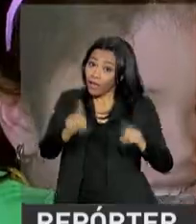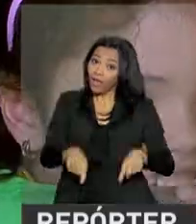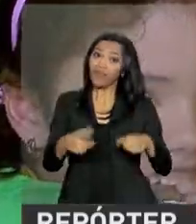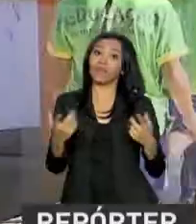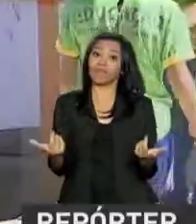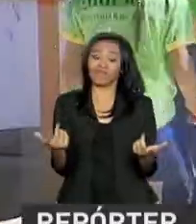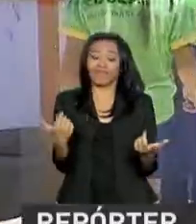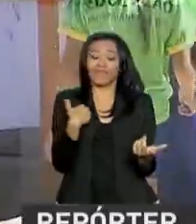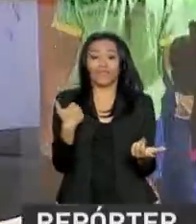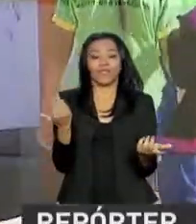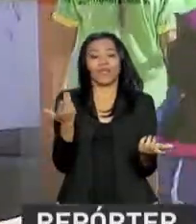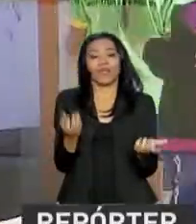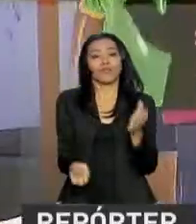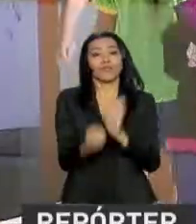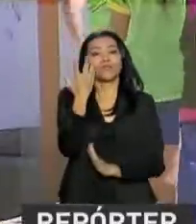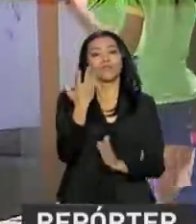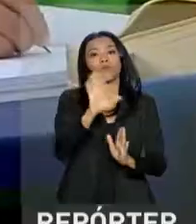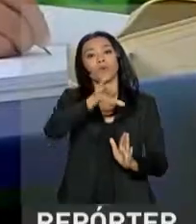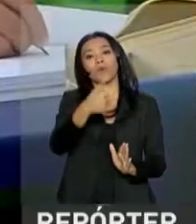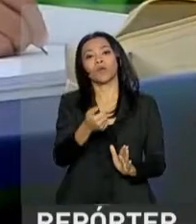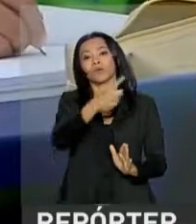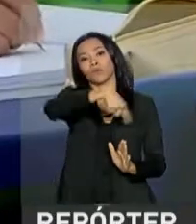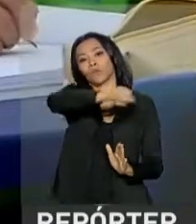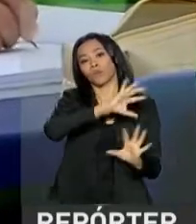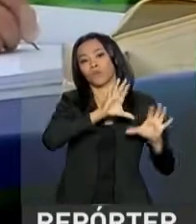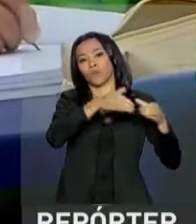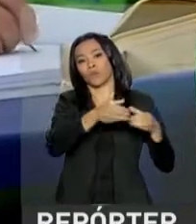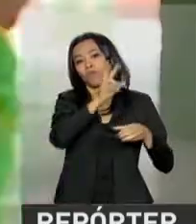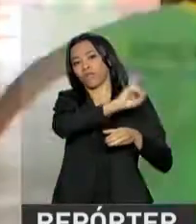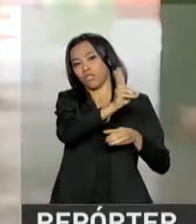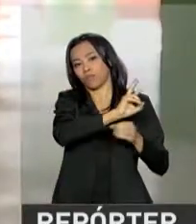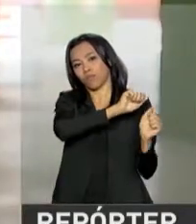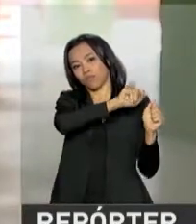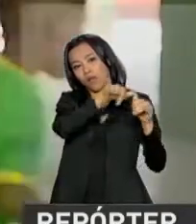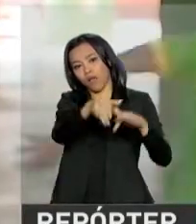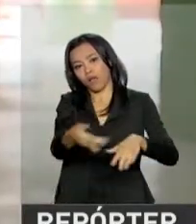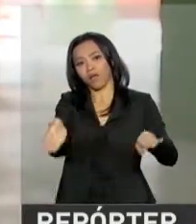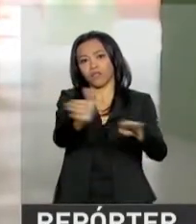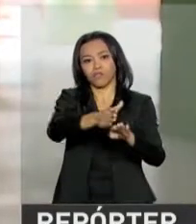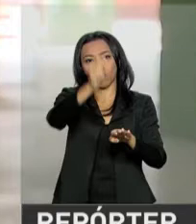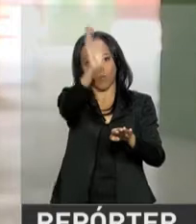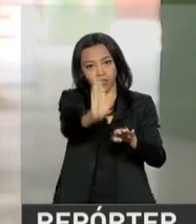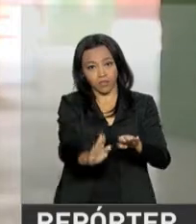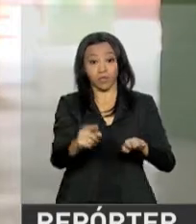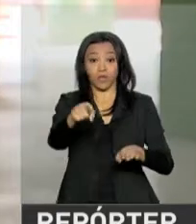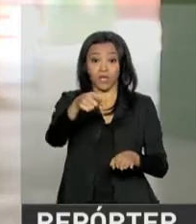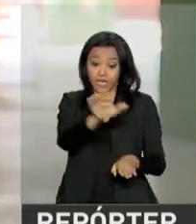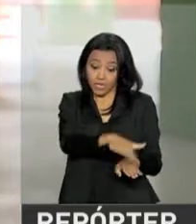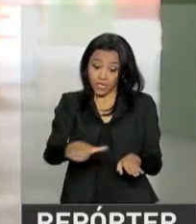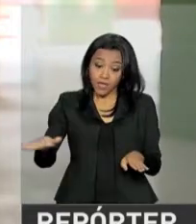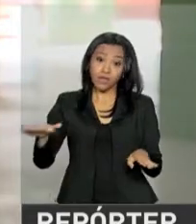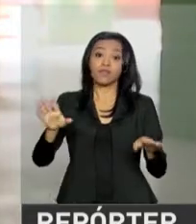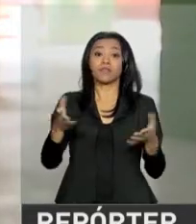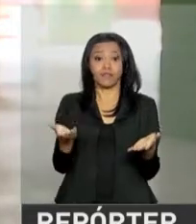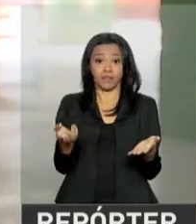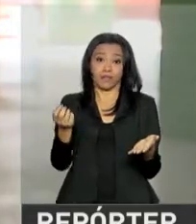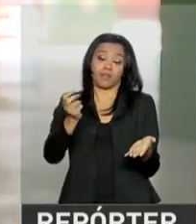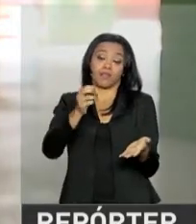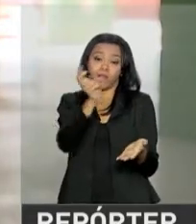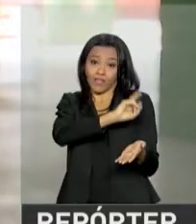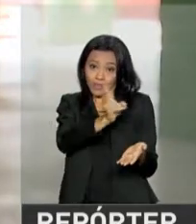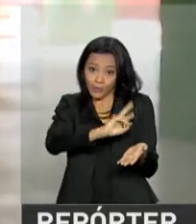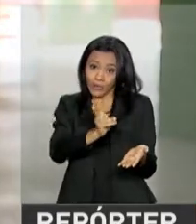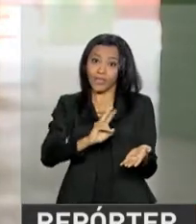que surgiu depois da chegada dos imigrantes venezuelanos no Brasil. O número de crianças venezuelanas nas escolas públicas de Boa Vista